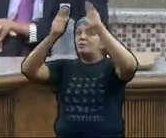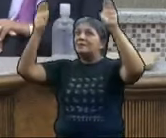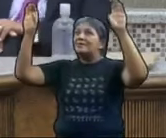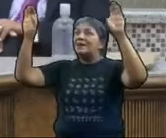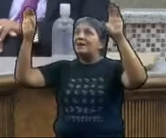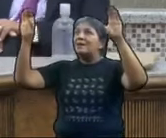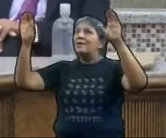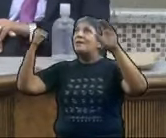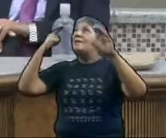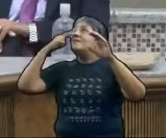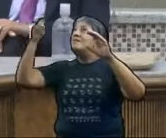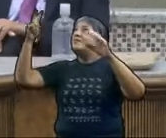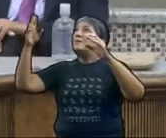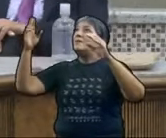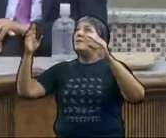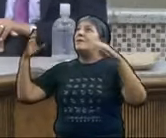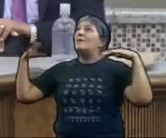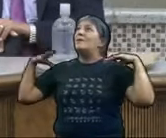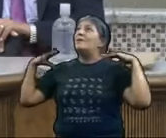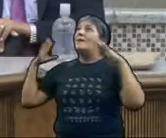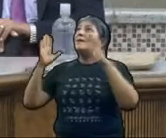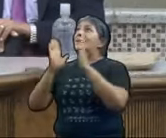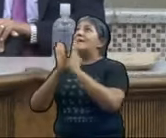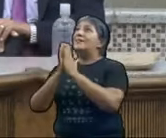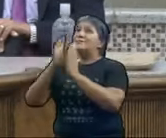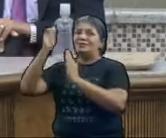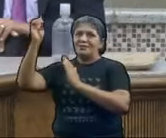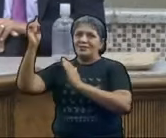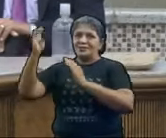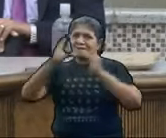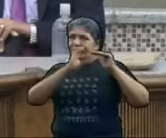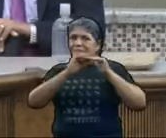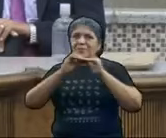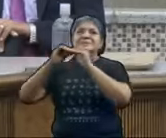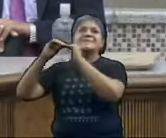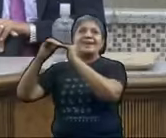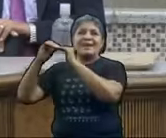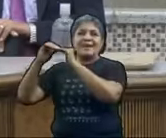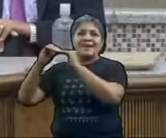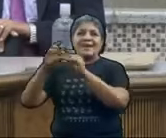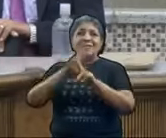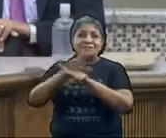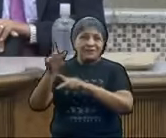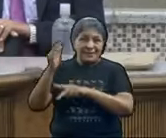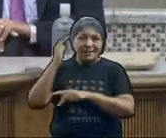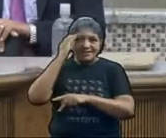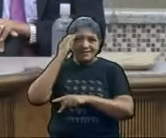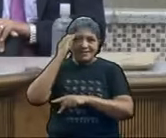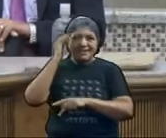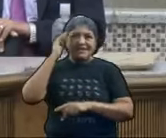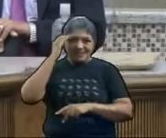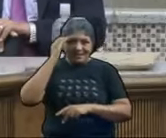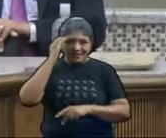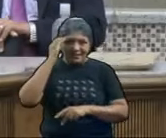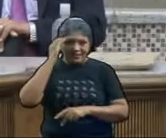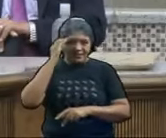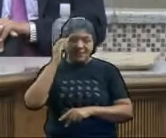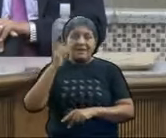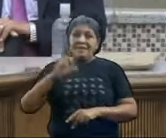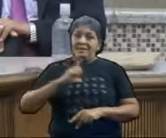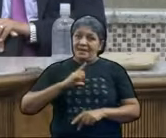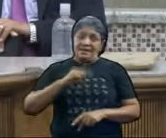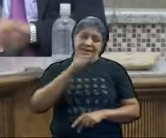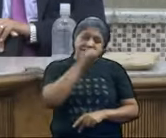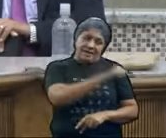Os céus de Deus é o lugar que o Senhor prometeu aqui em Apocalipse, no fechar da história de tudo aquilo